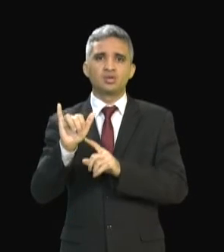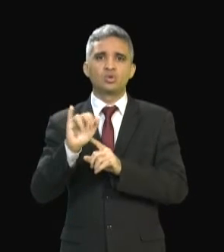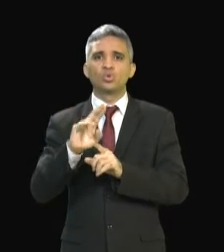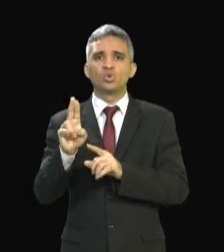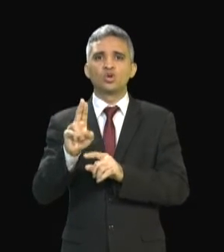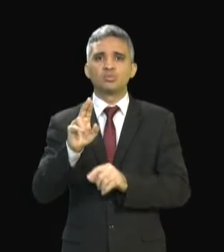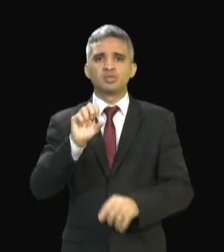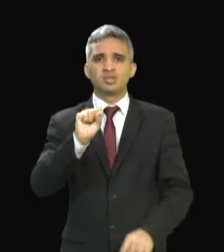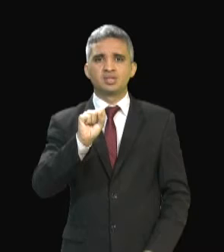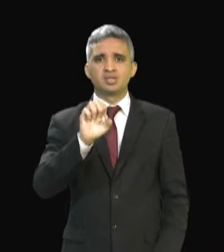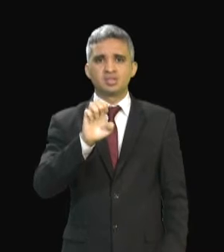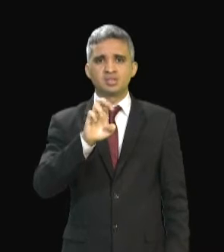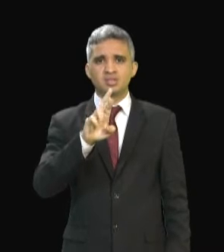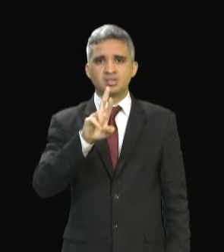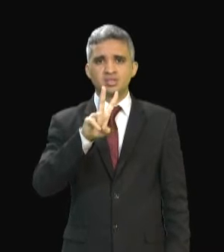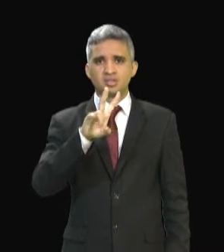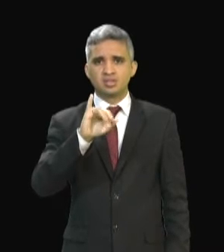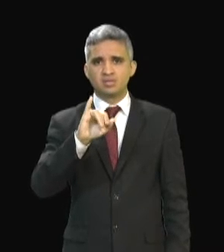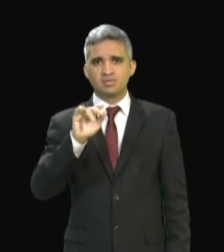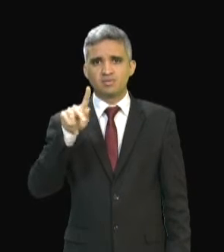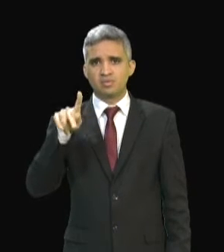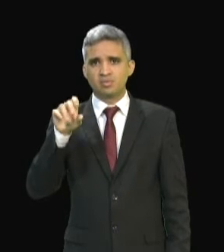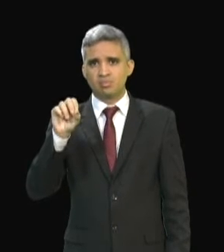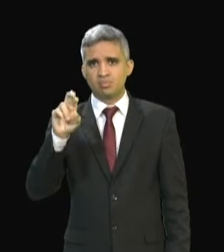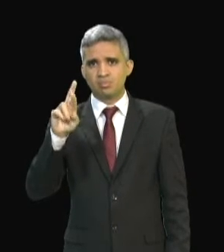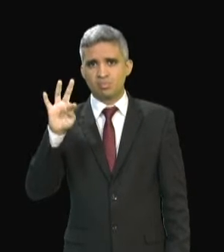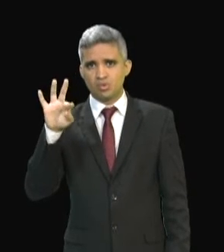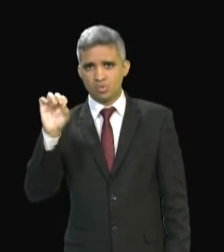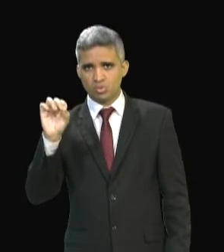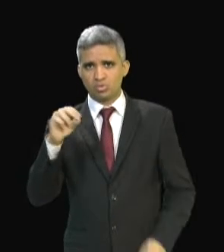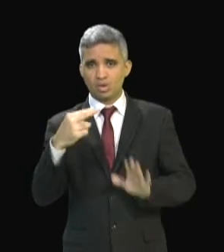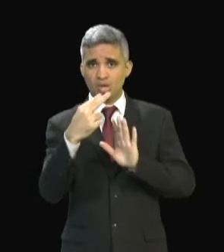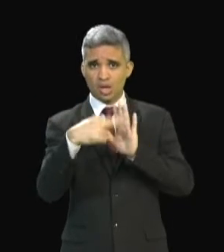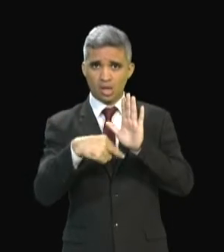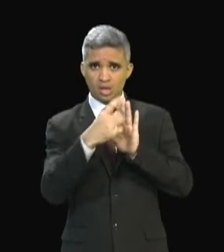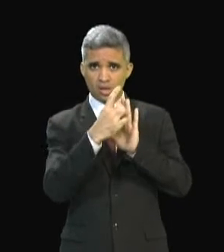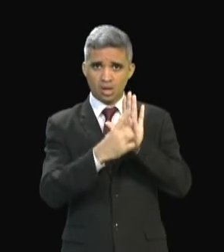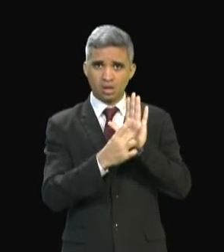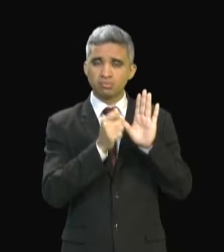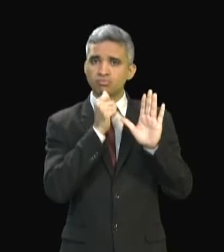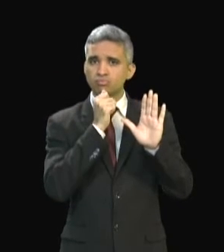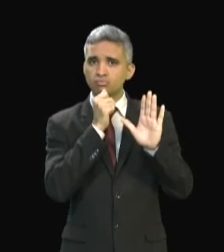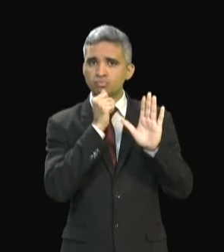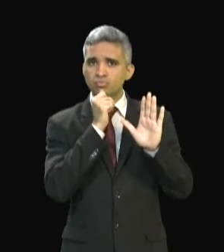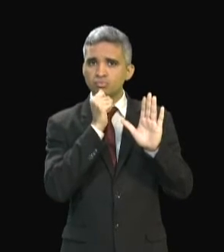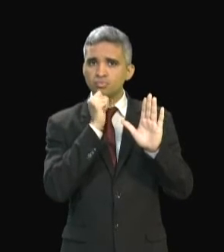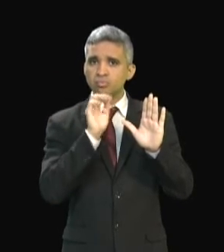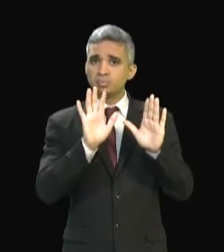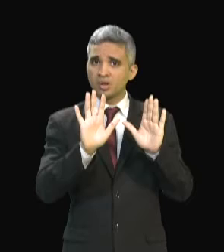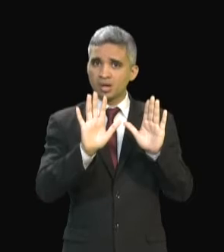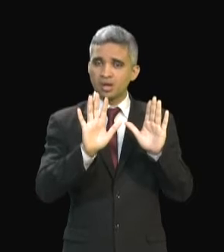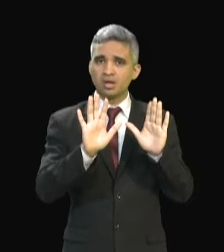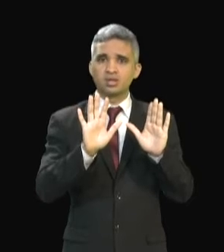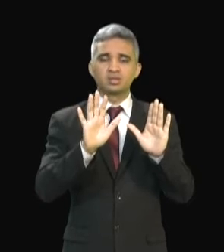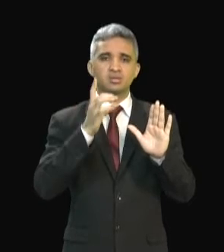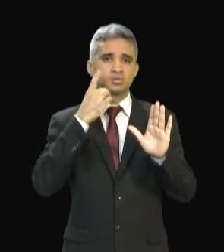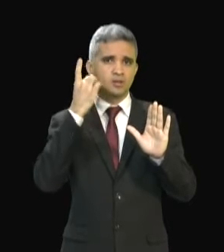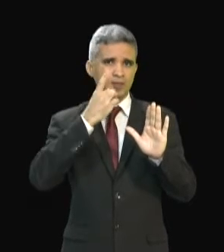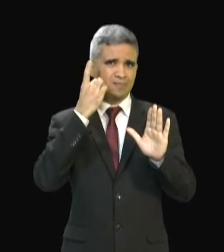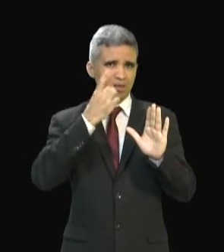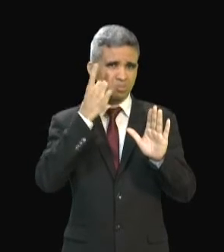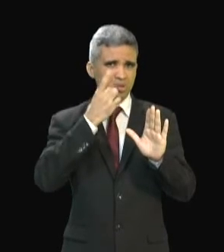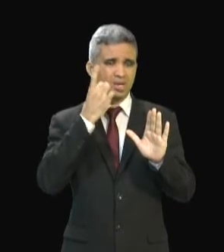sobre esse decreto do governador. Porém, é sabido por todo o Maranhão, os deputados que militam mais